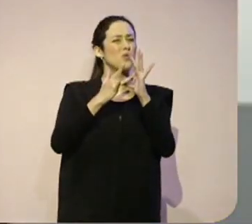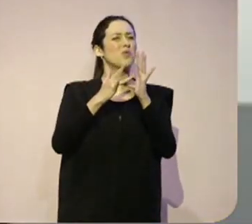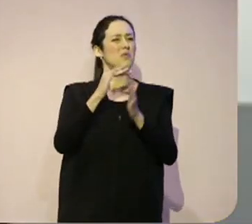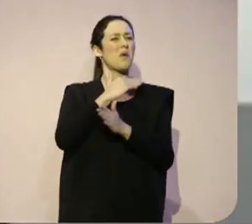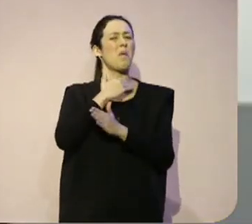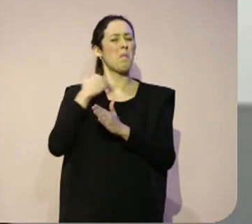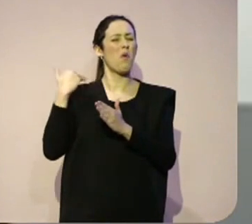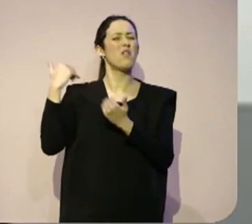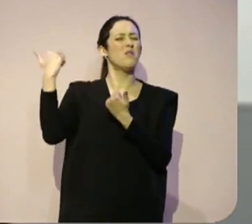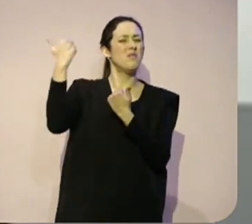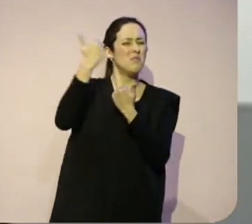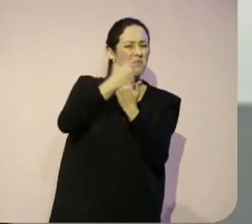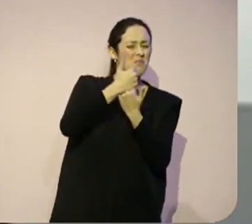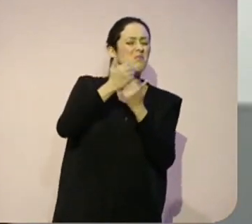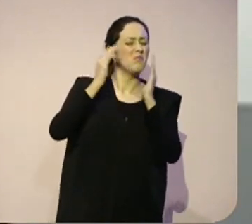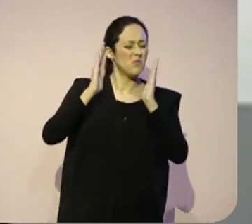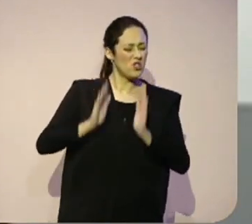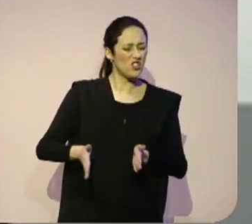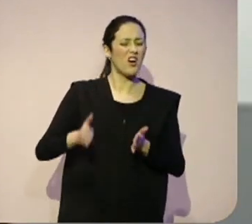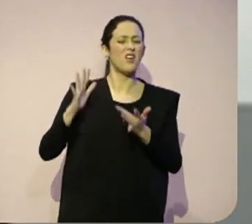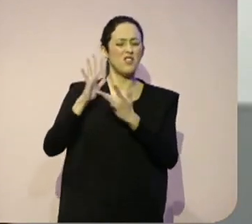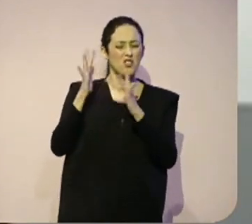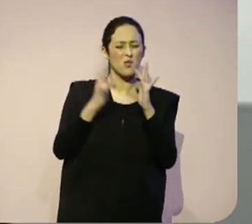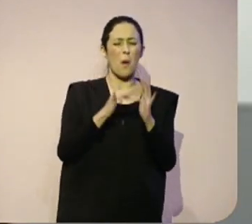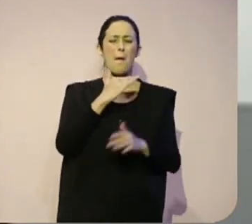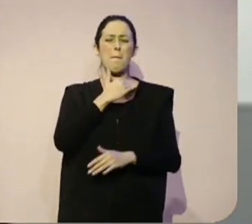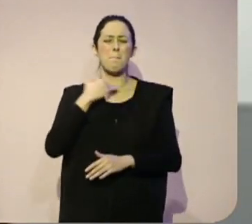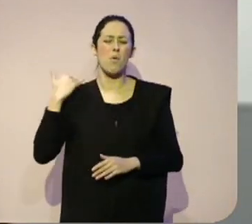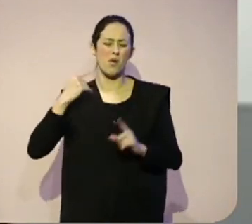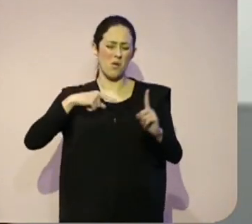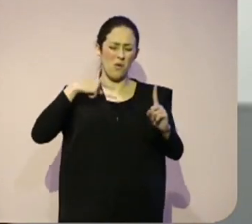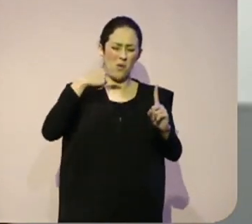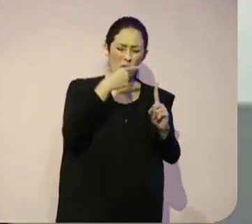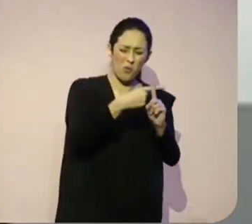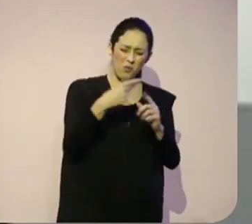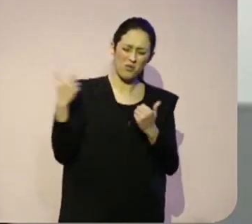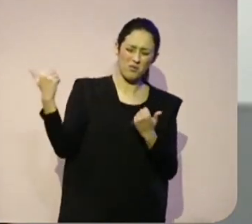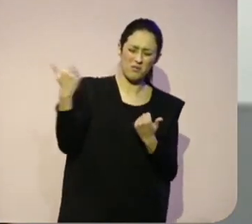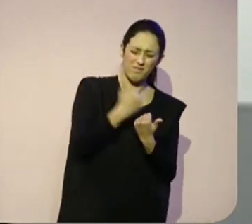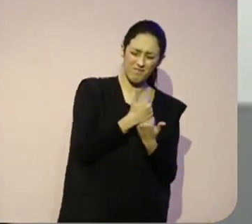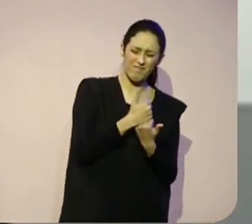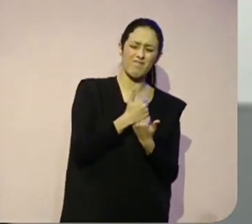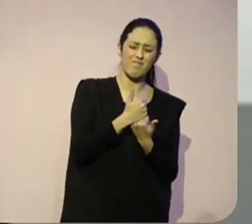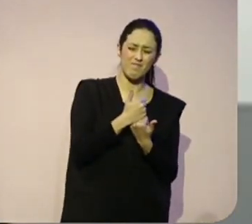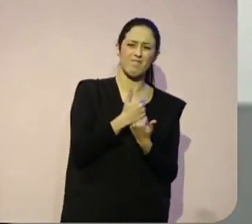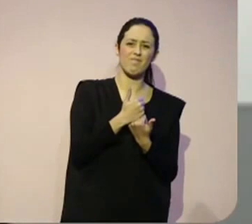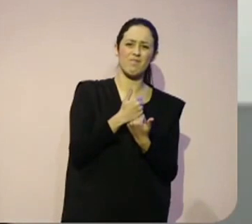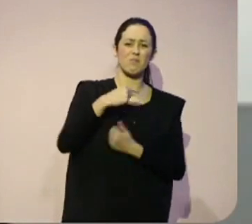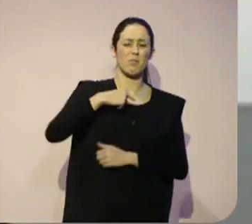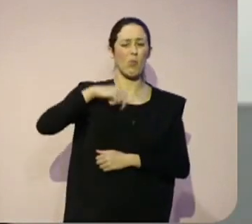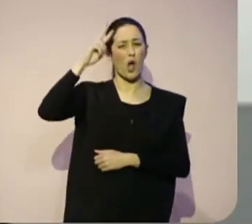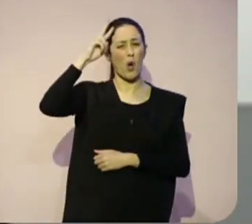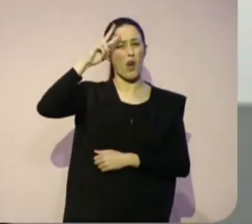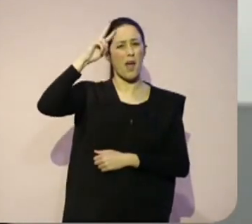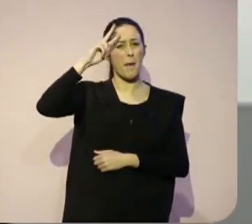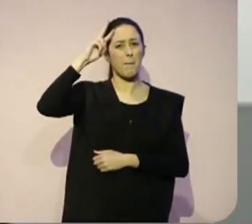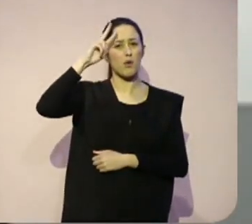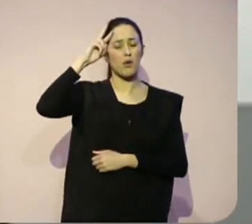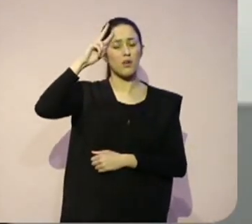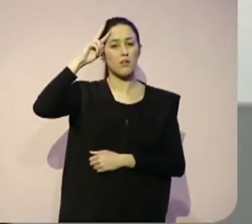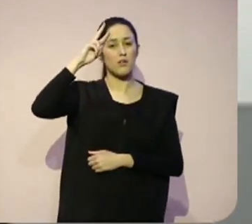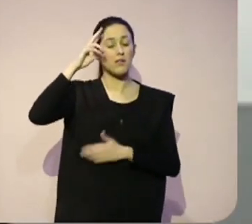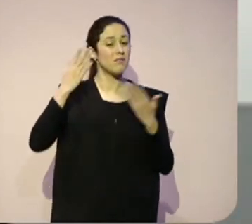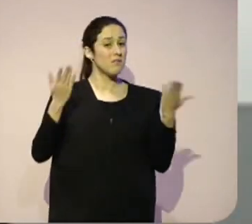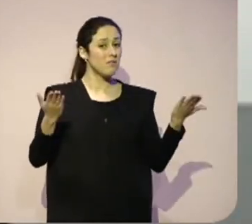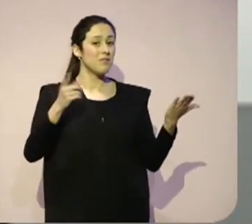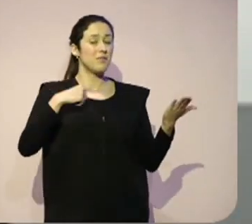carregando sobre os seus ombros o meu e o seu sofrimento. Então, quando nós temos essa noção de